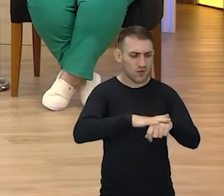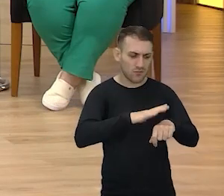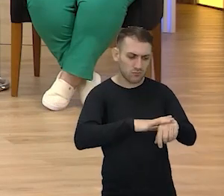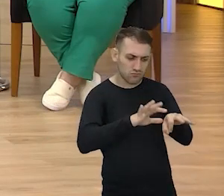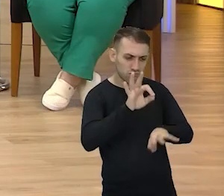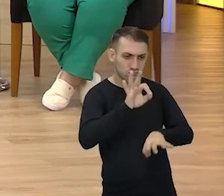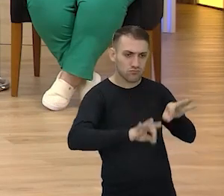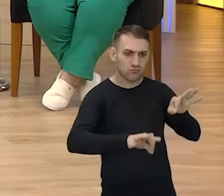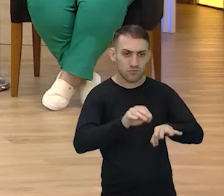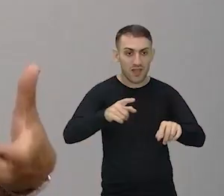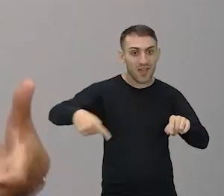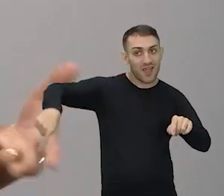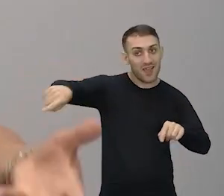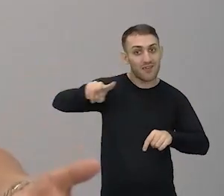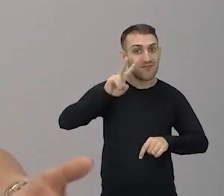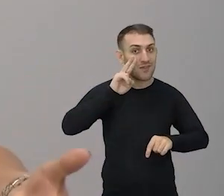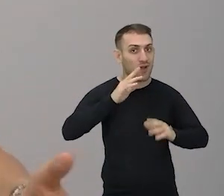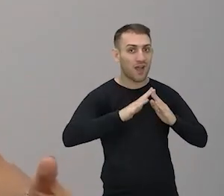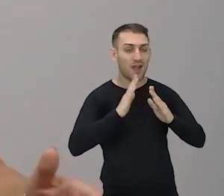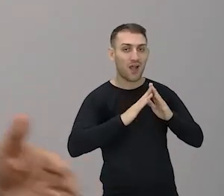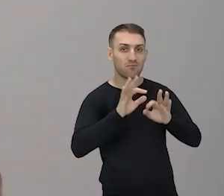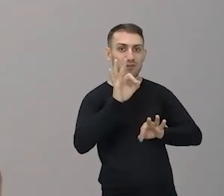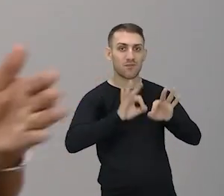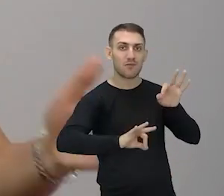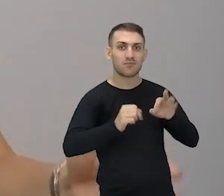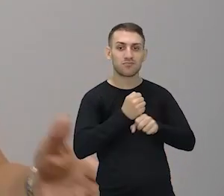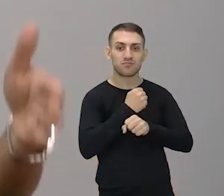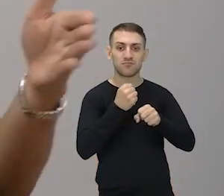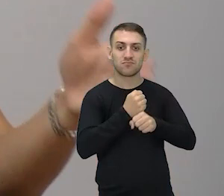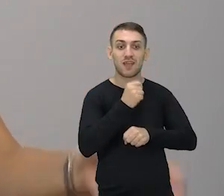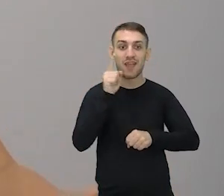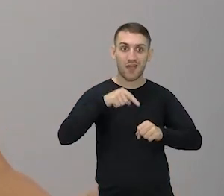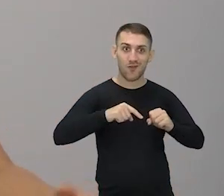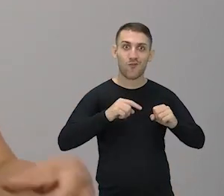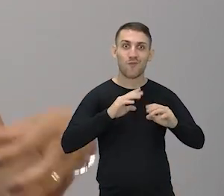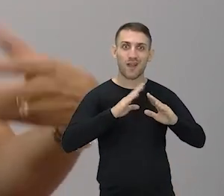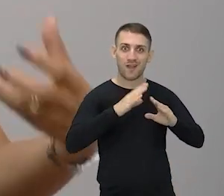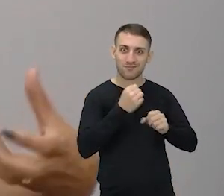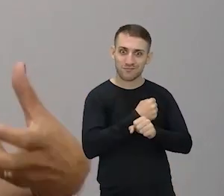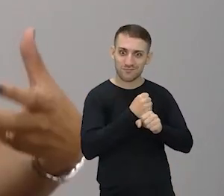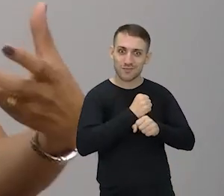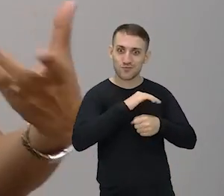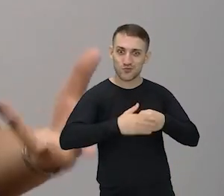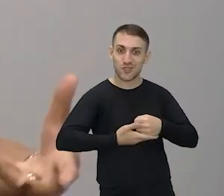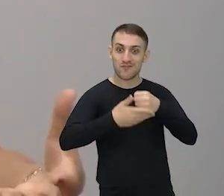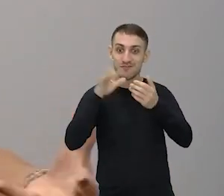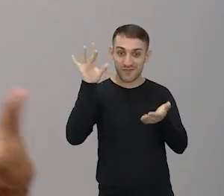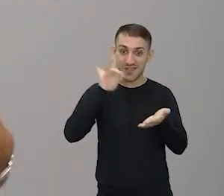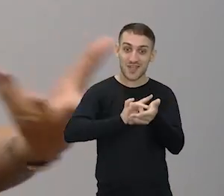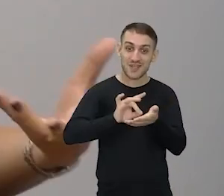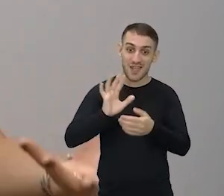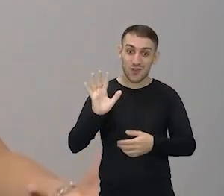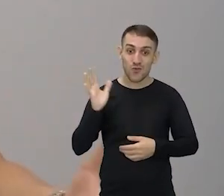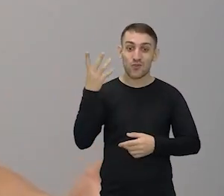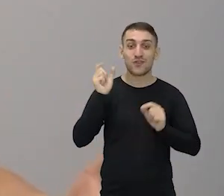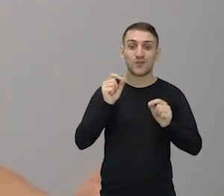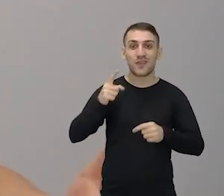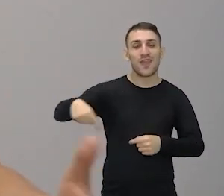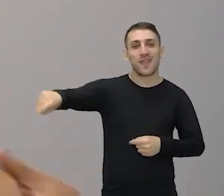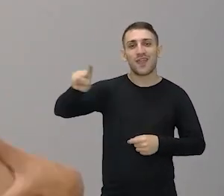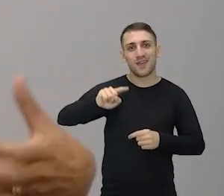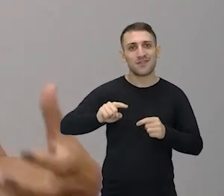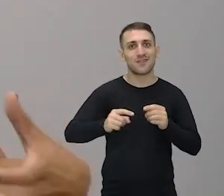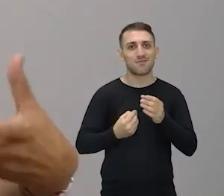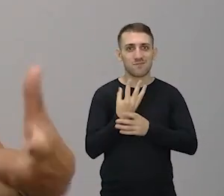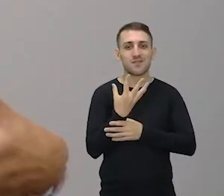ele viu a casa sendo construída. É uma casa sustentável que saiu ali das mãos deles,